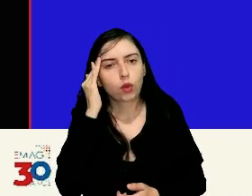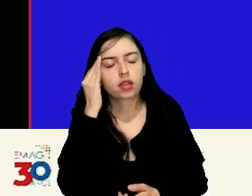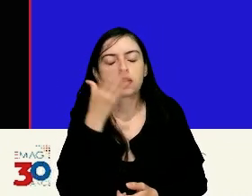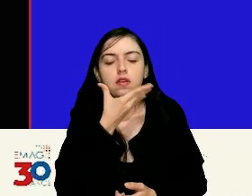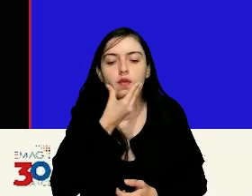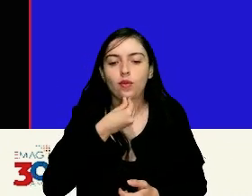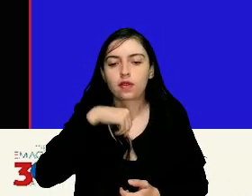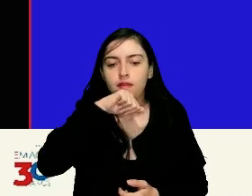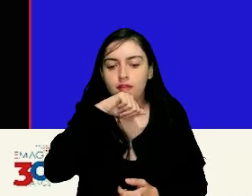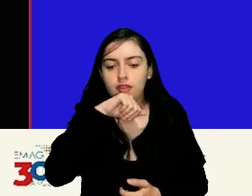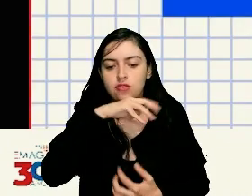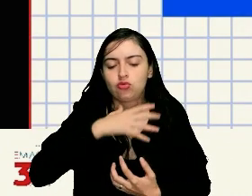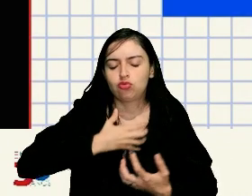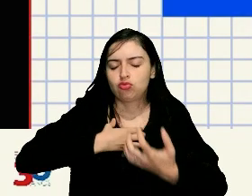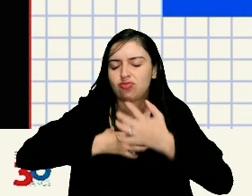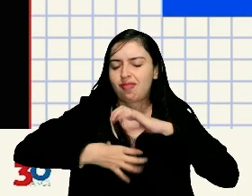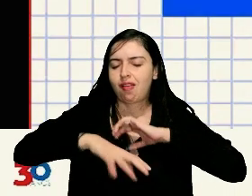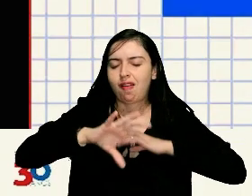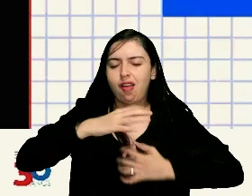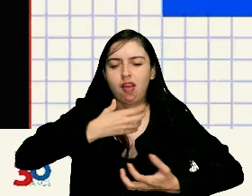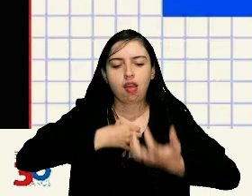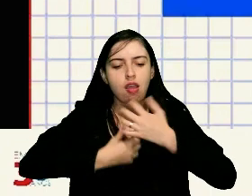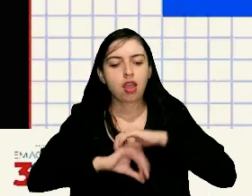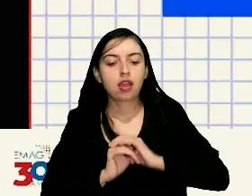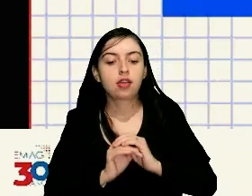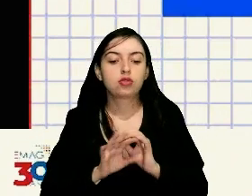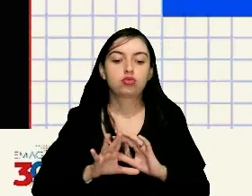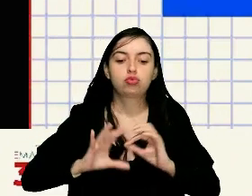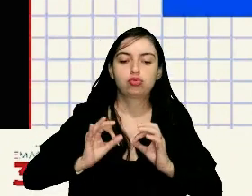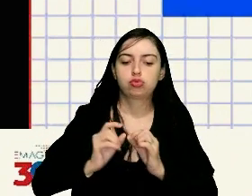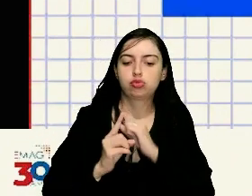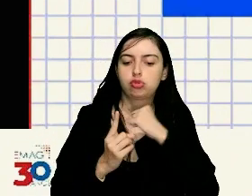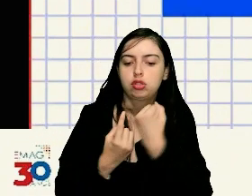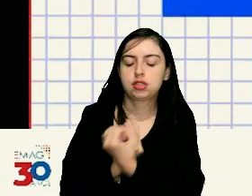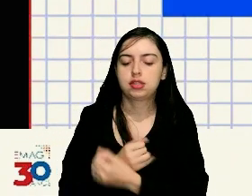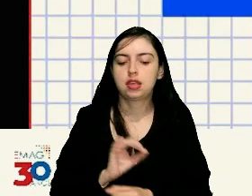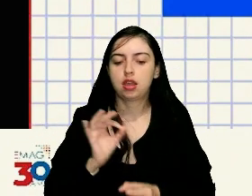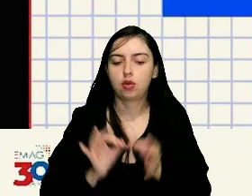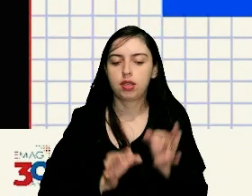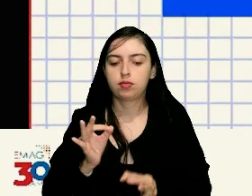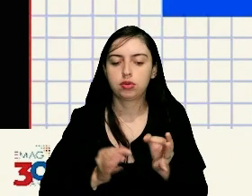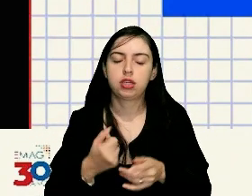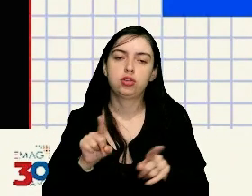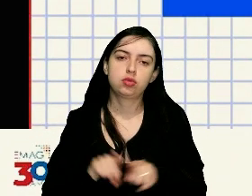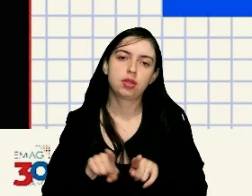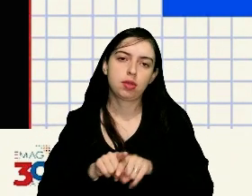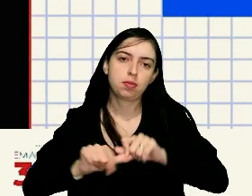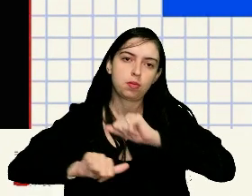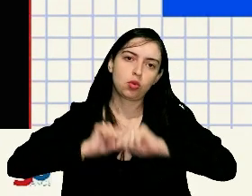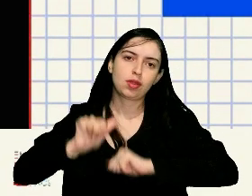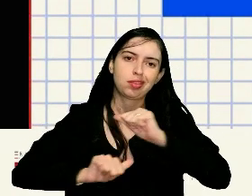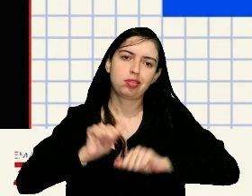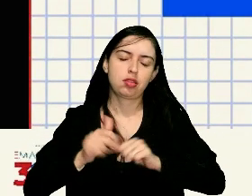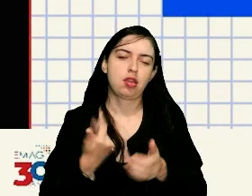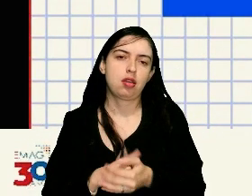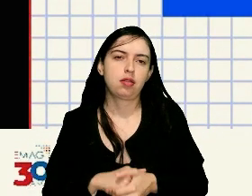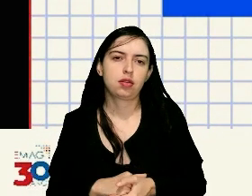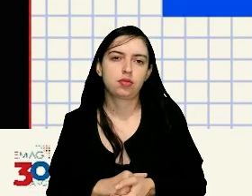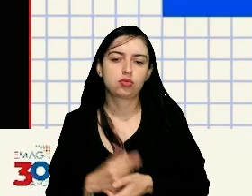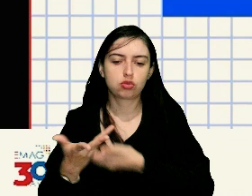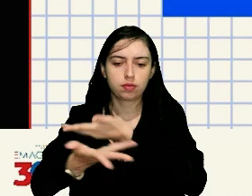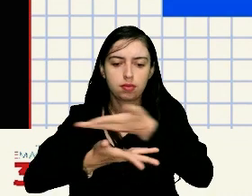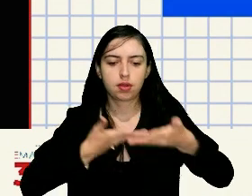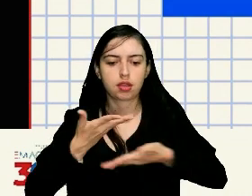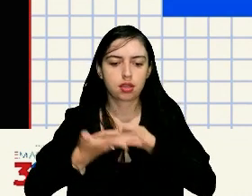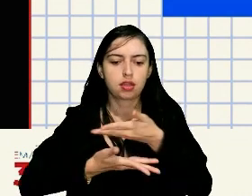afetivo, é um ato social e é um ato político. E a paternidade pode mudar muito, muito. Uma paternidade participativa e amorosa pode